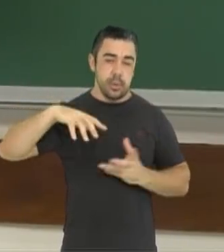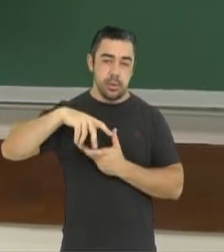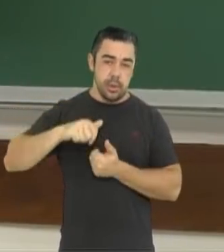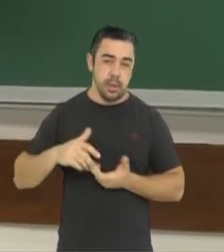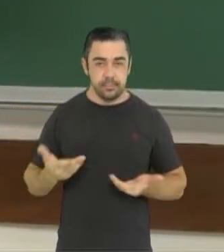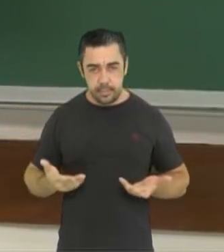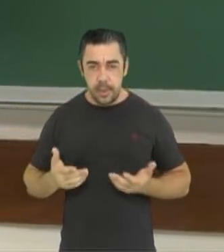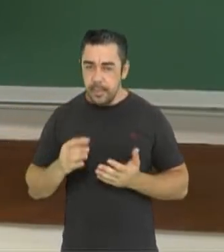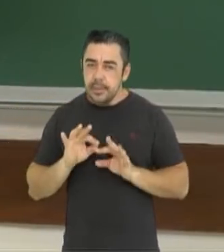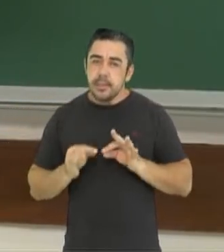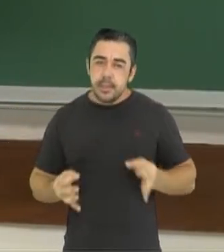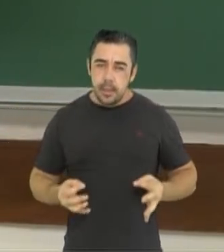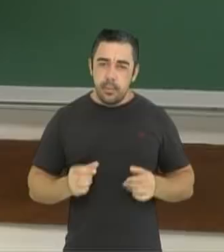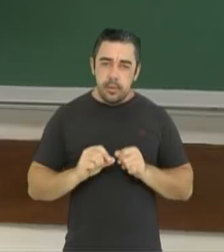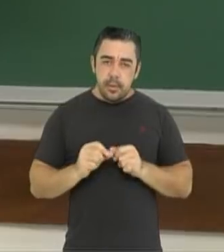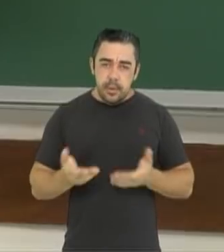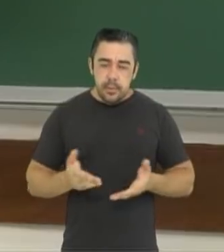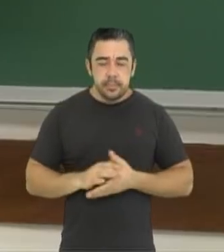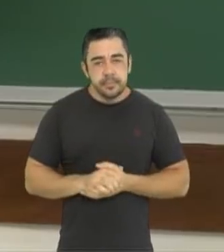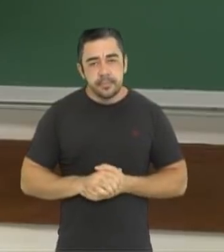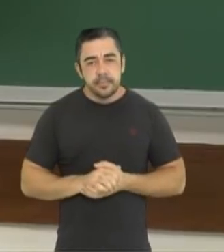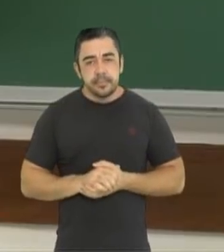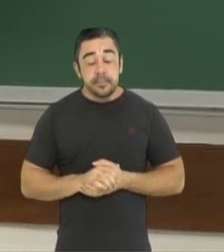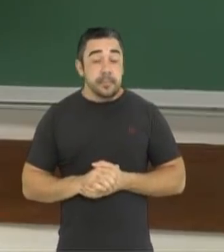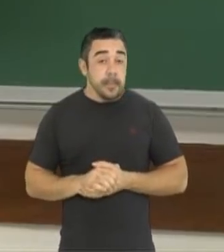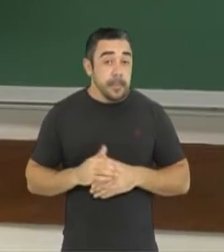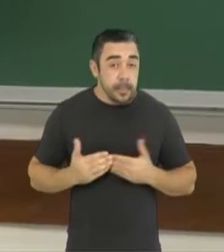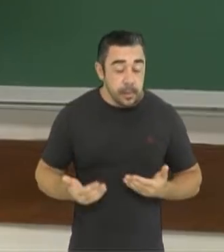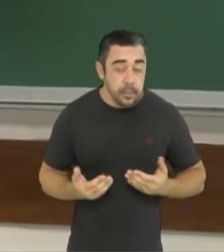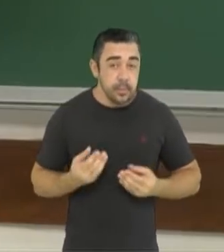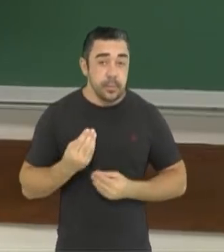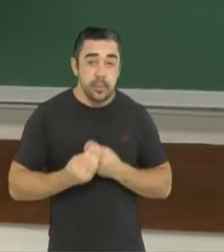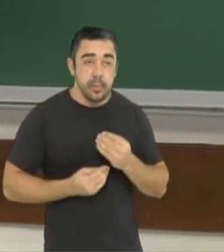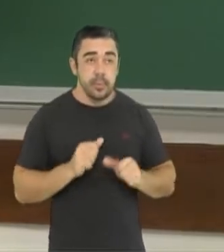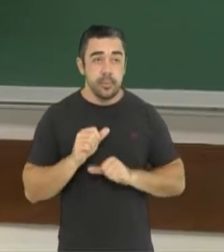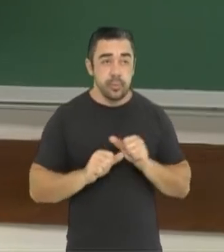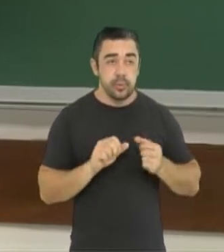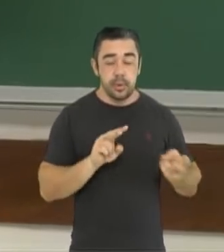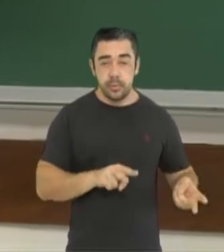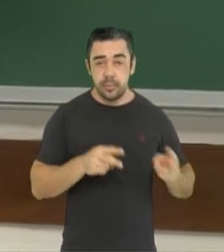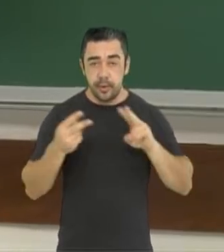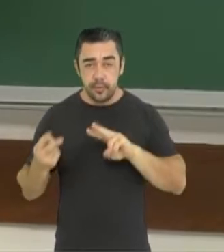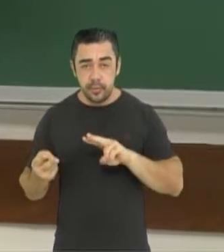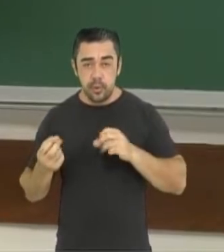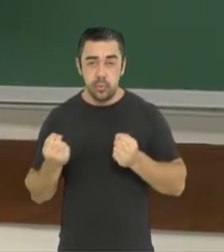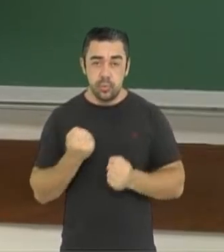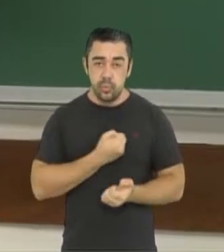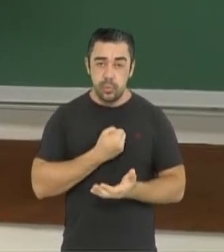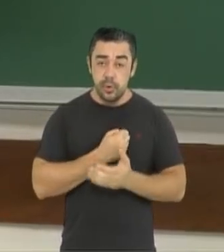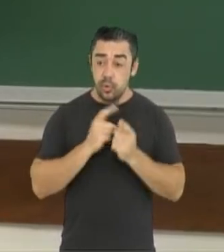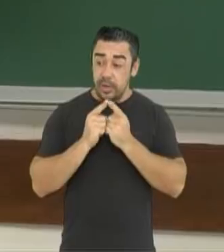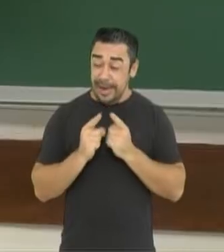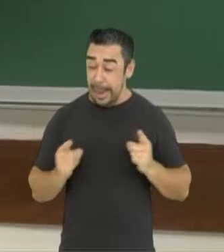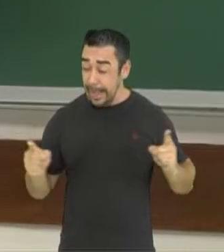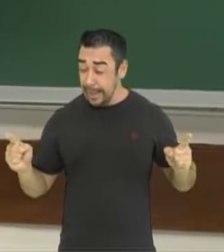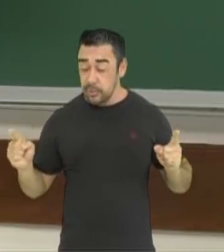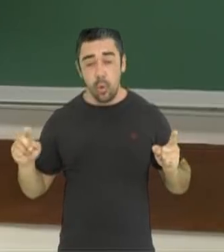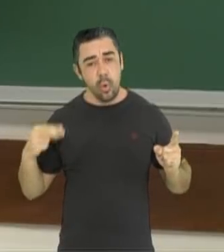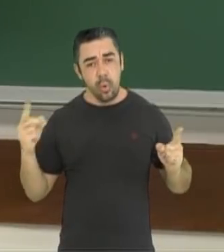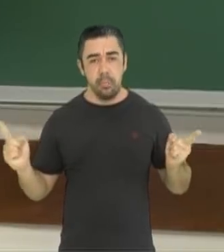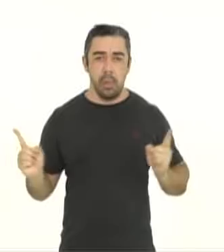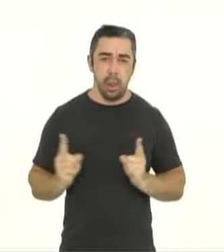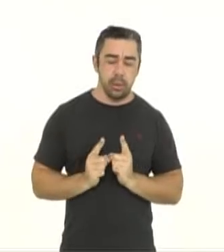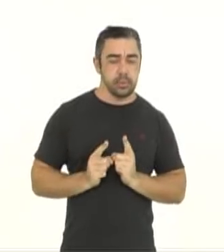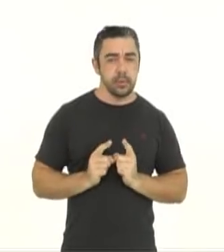de escrever, certo? Como que a gente faz então para transformar um número, ou muito grande ou muito pequeno, em notação